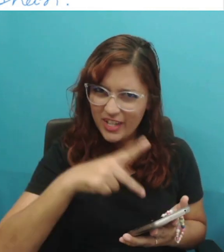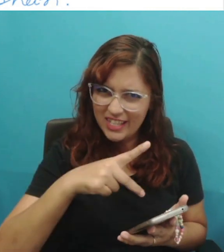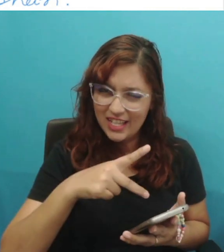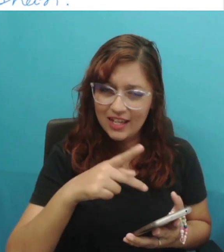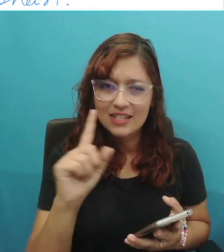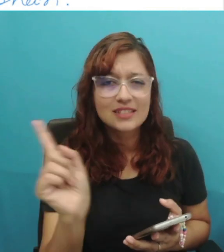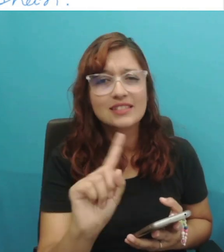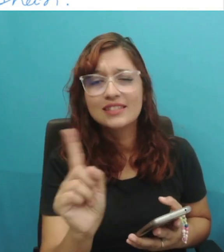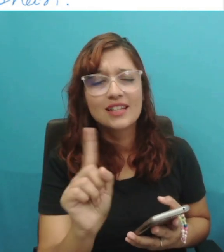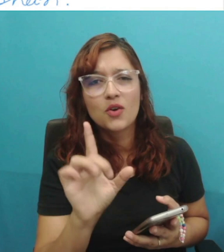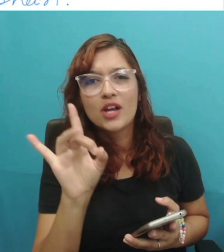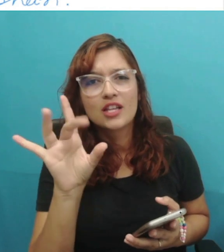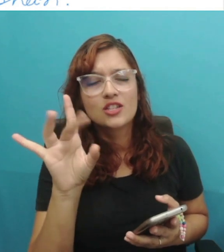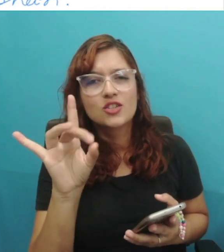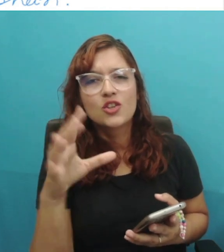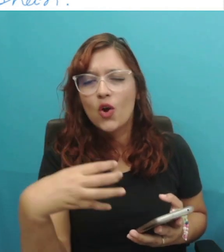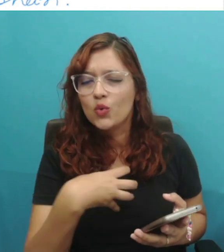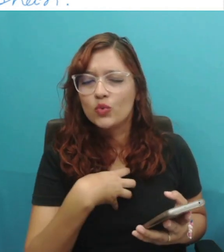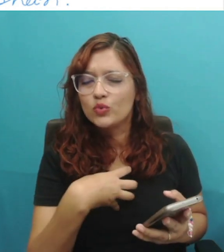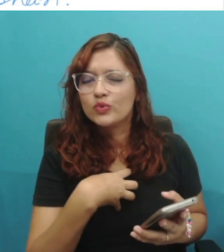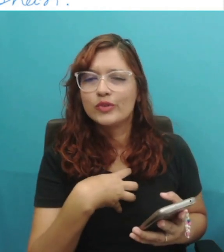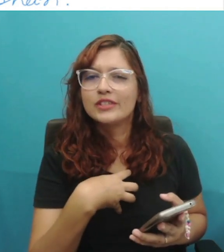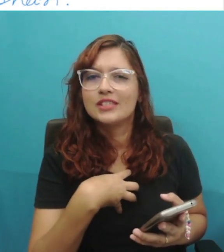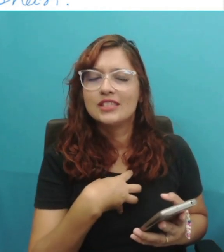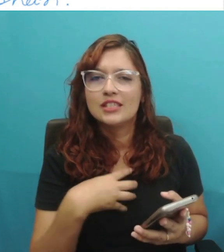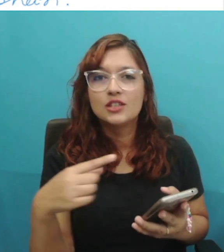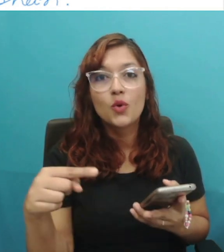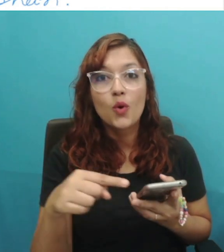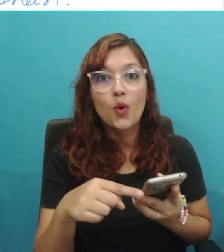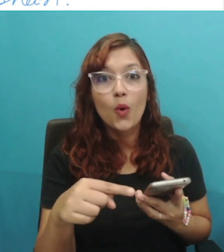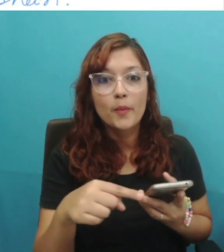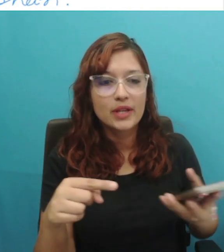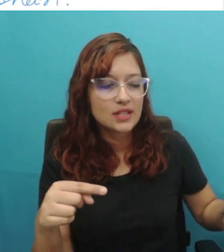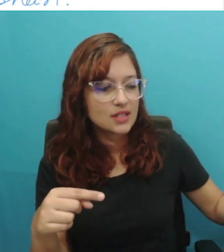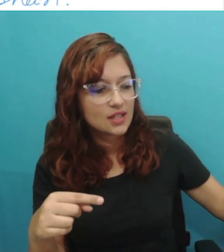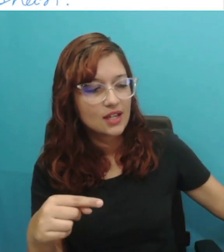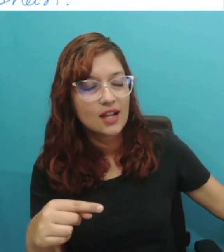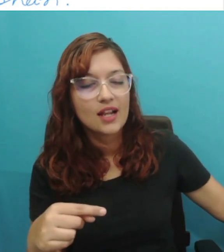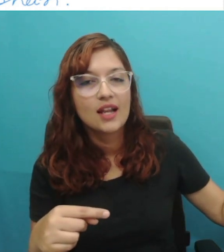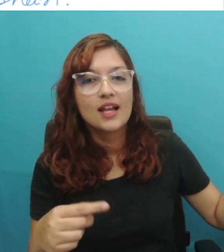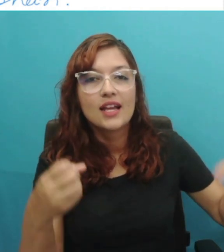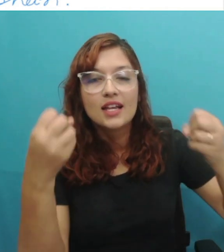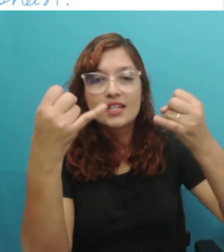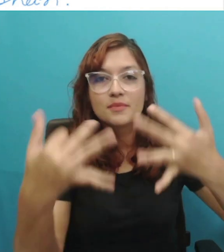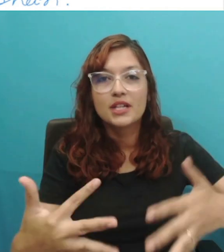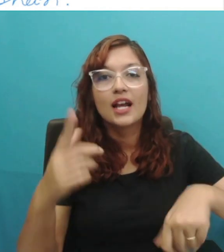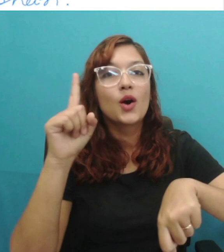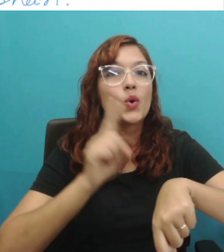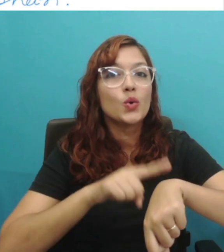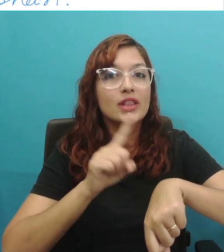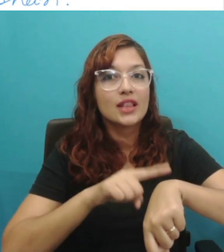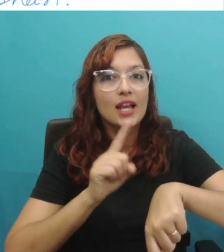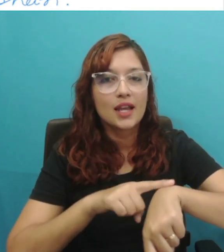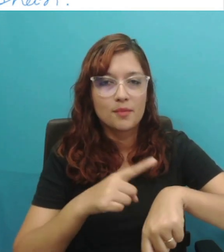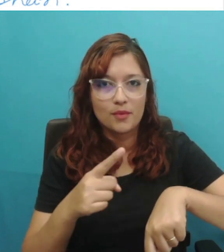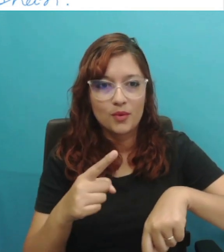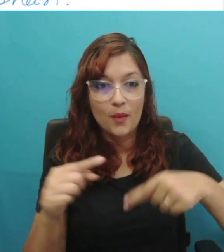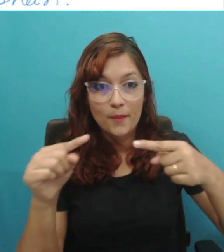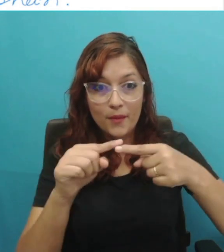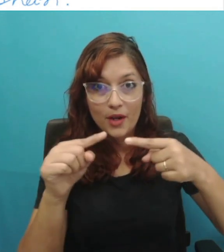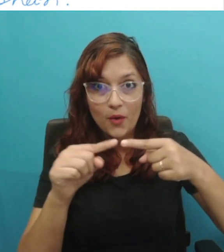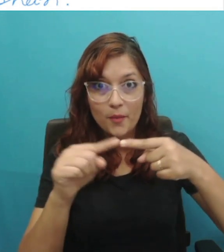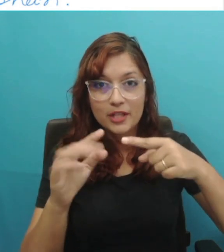Então, eu vou de verdade? Não. A ação principal, o sentido,